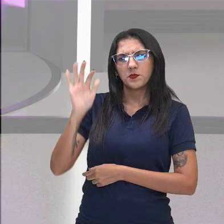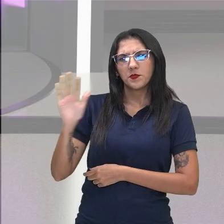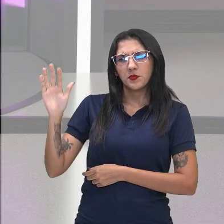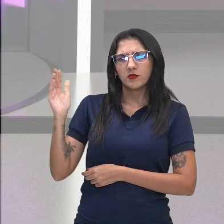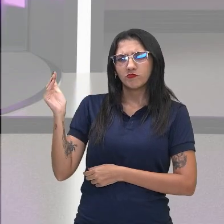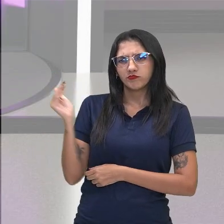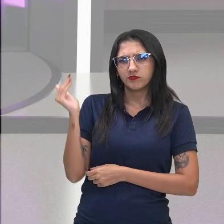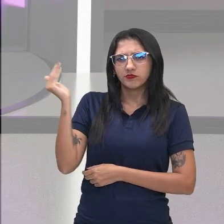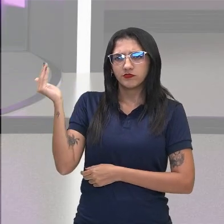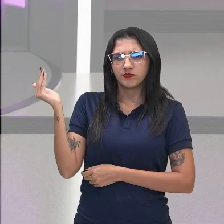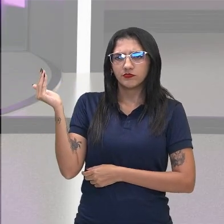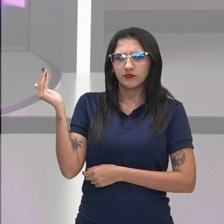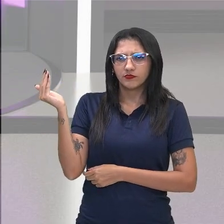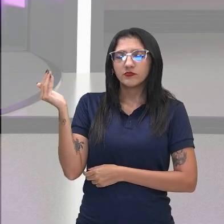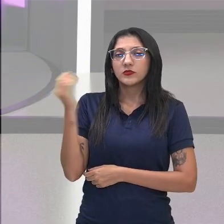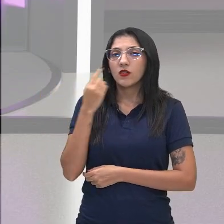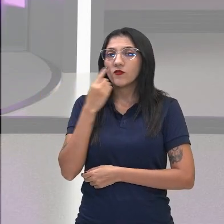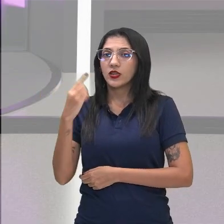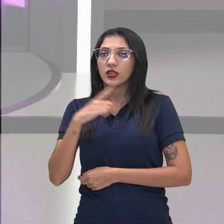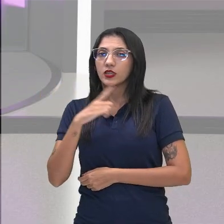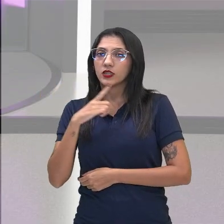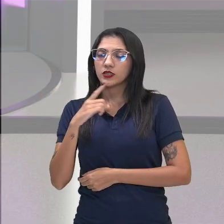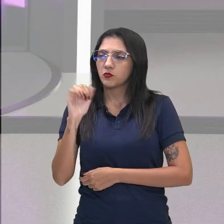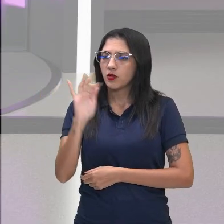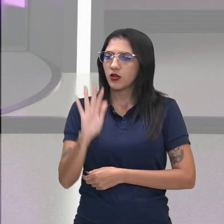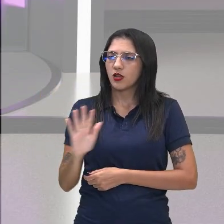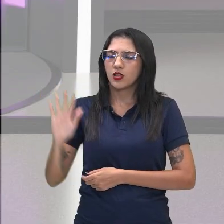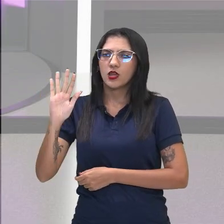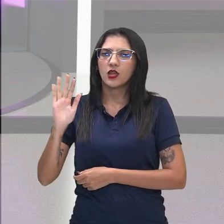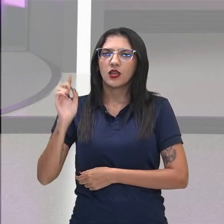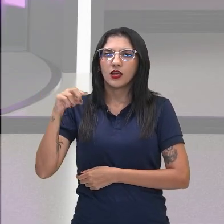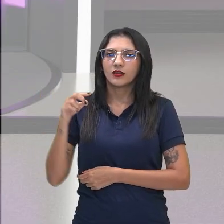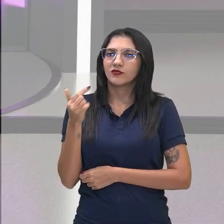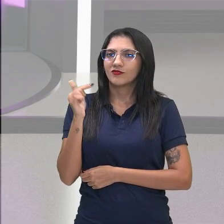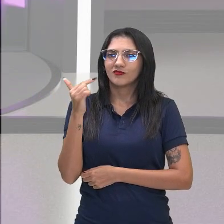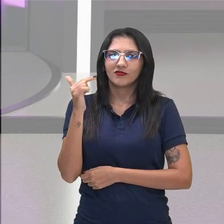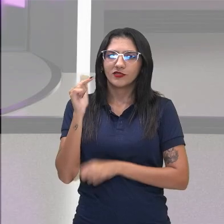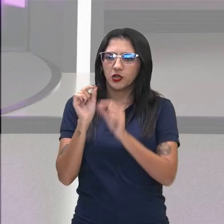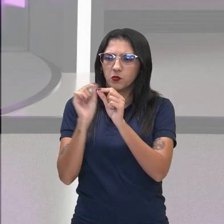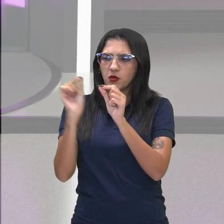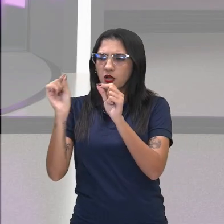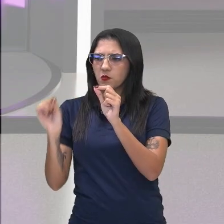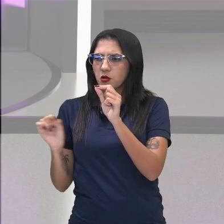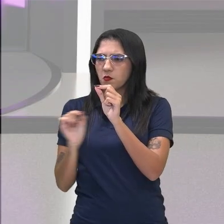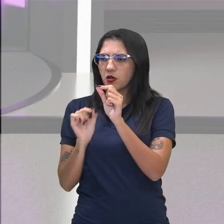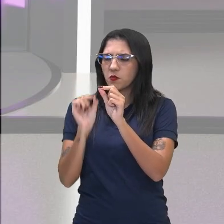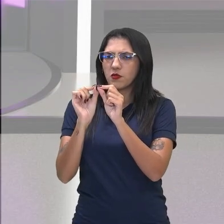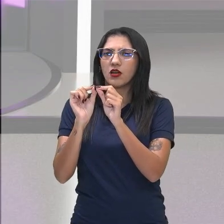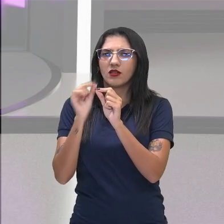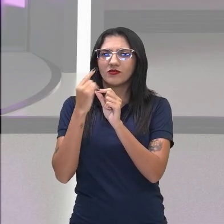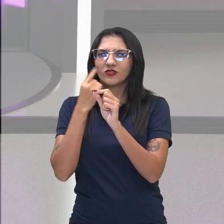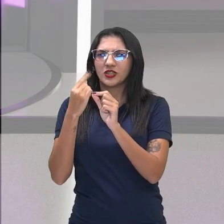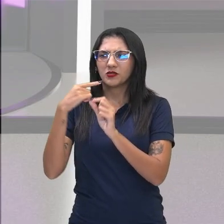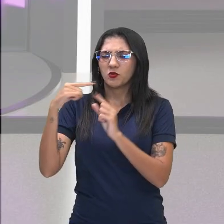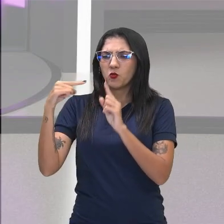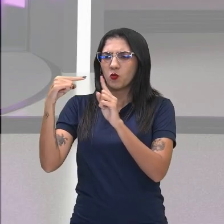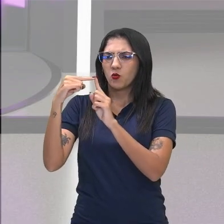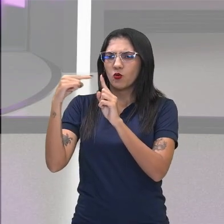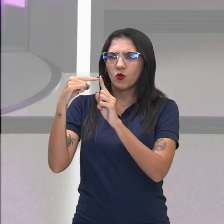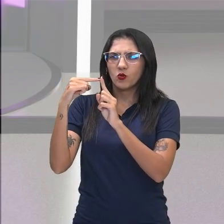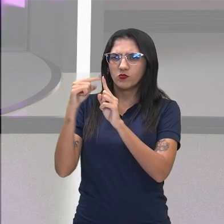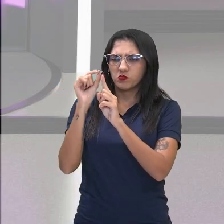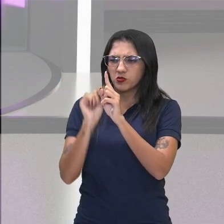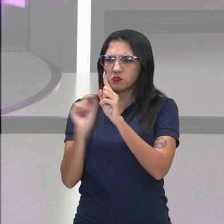uma linha poligonal aberta, porque não está totalmente fechada, há pontos onde não se ligam,